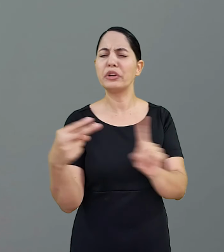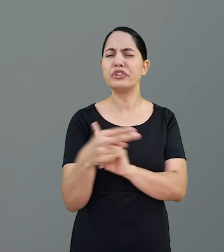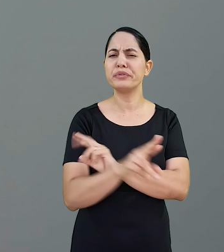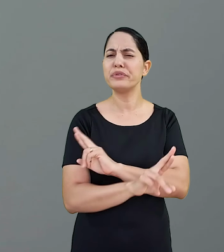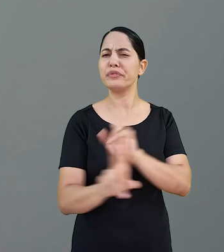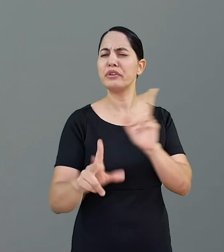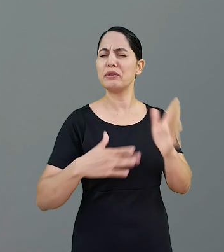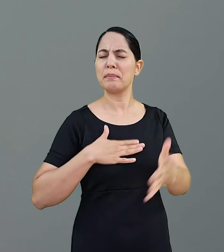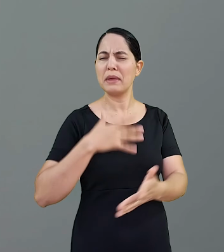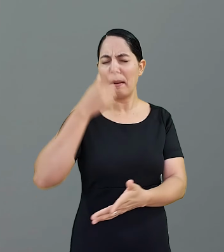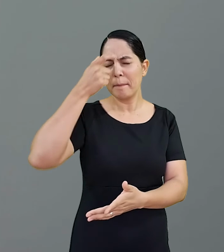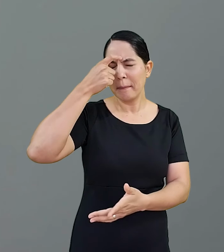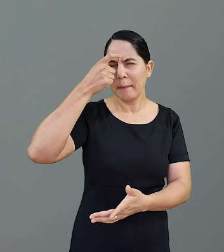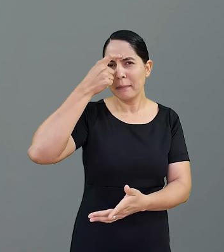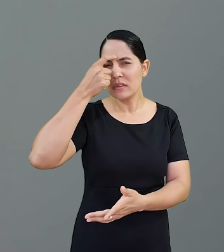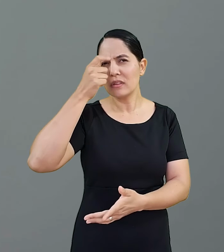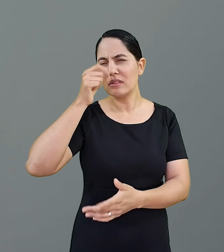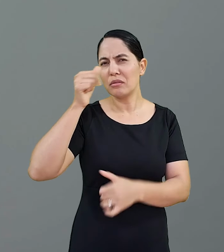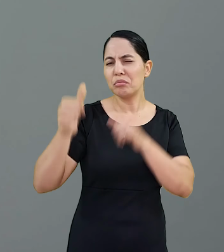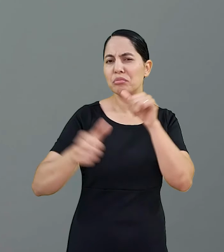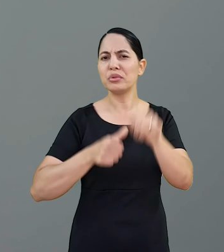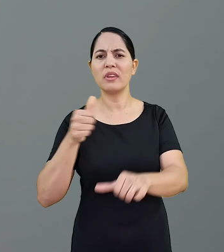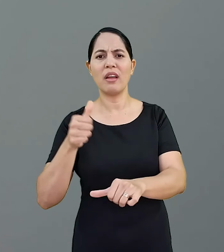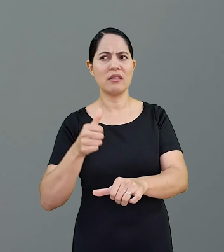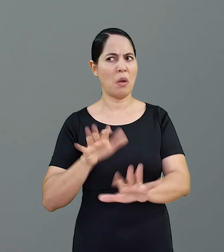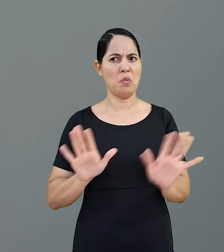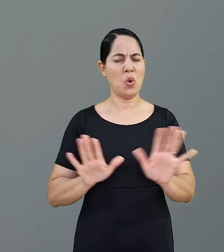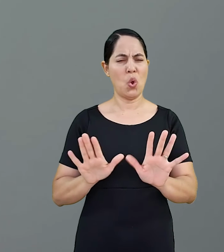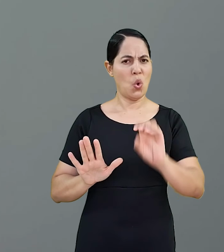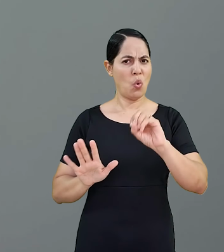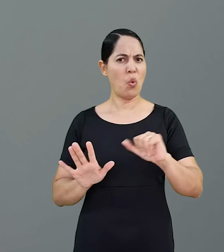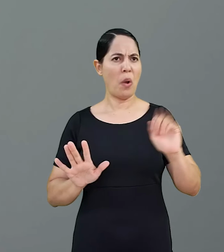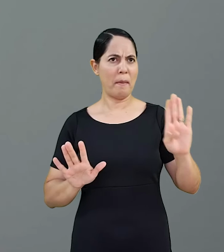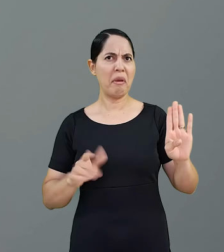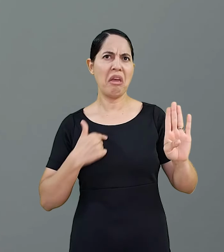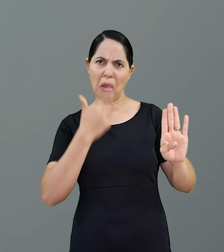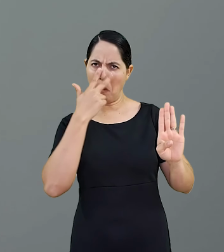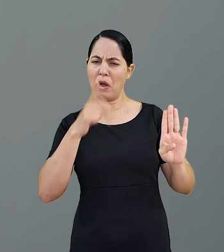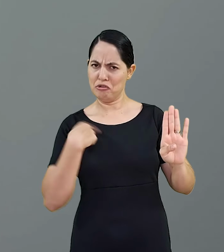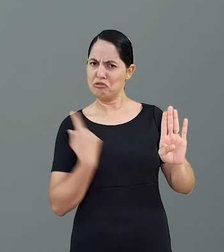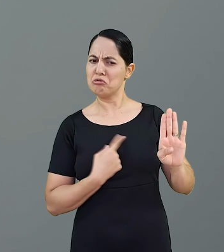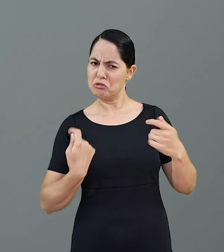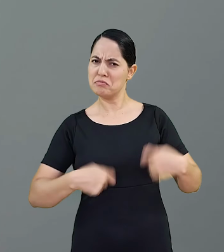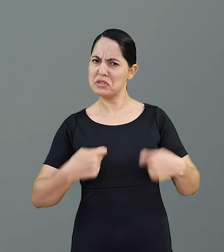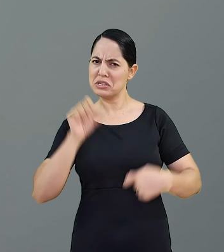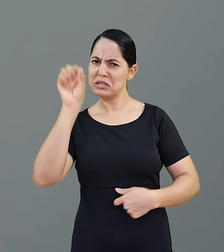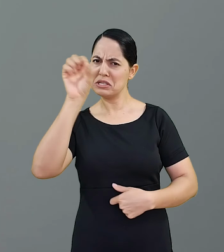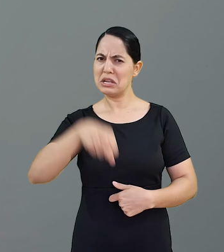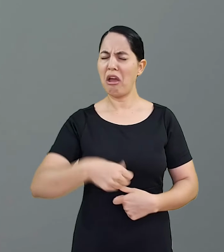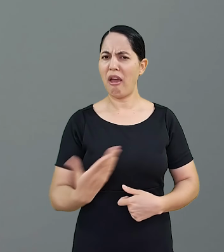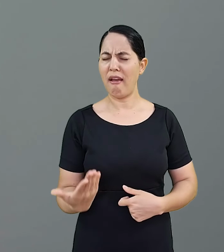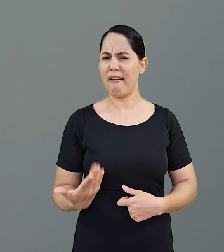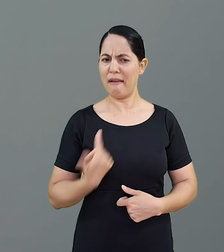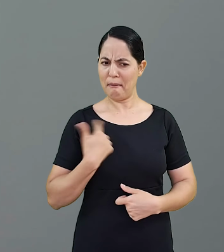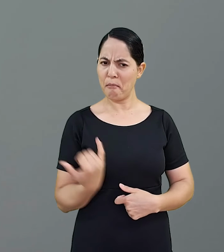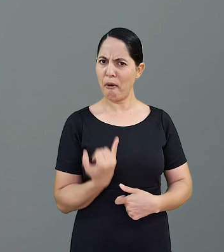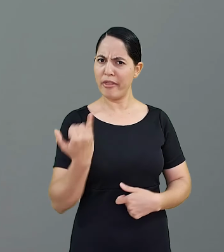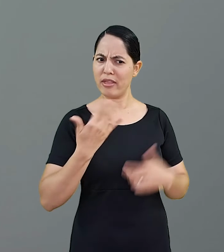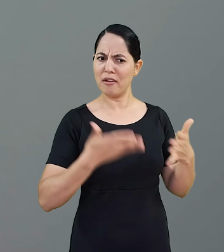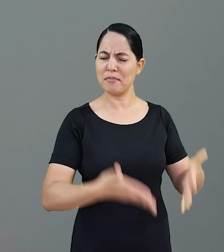mudar um pouco o meu pensamento, dizer assim, tipo, acho que a OAB não é isso, acho que a gente precisa da OAB, a OAB é importante pra gente. E a partir